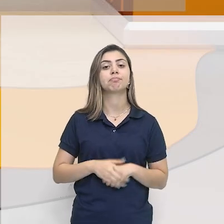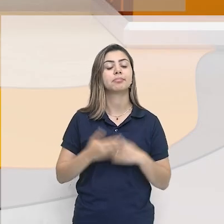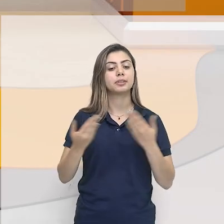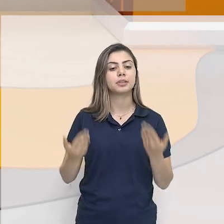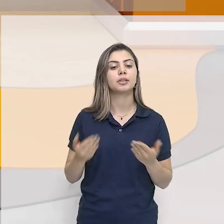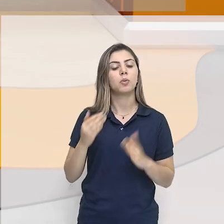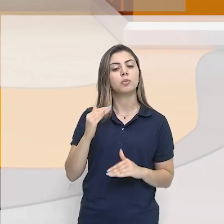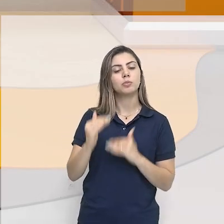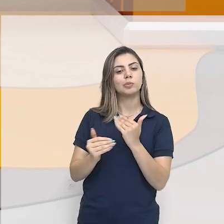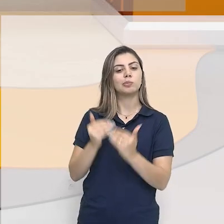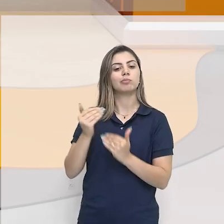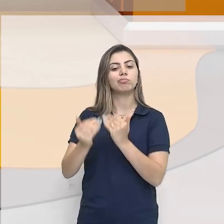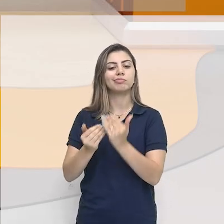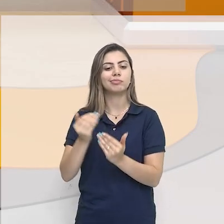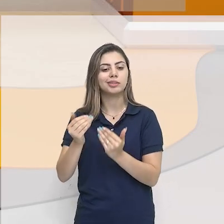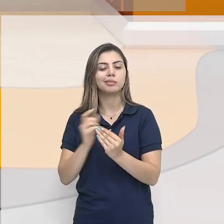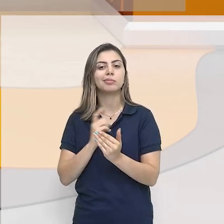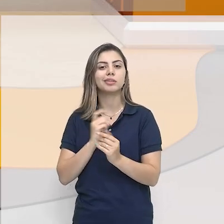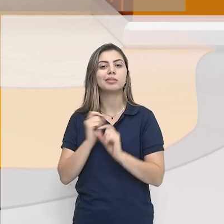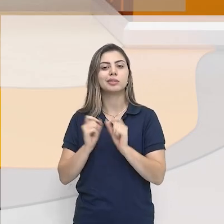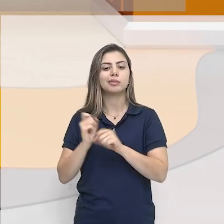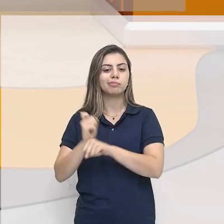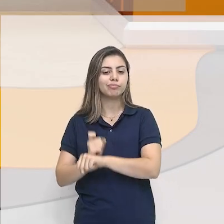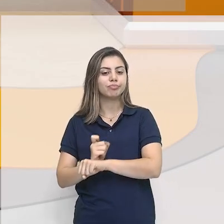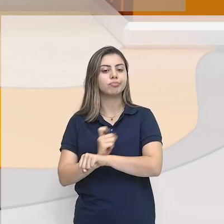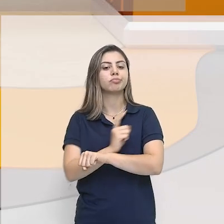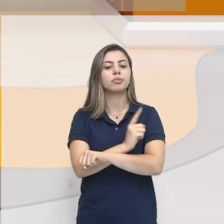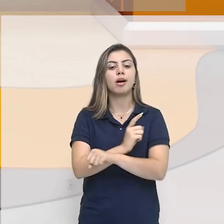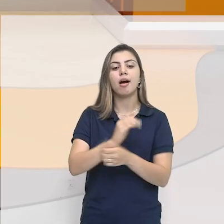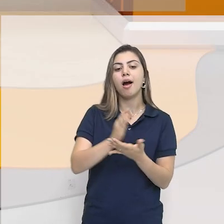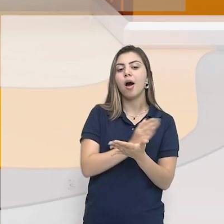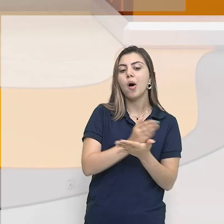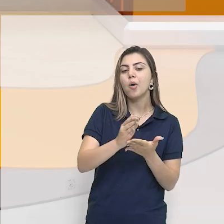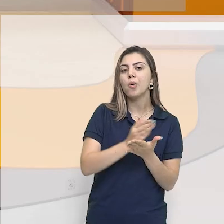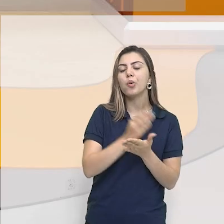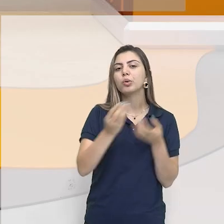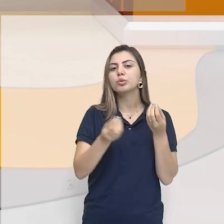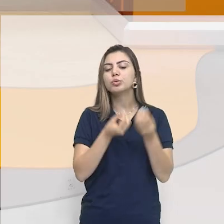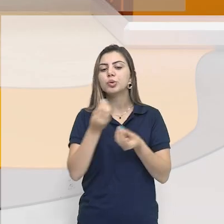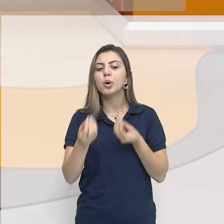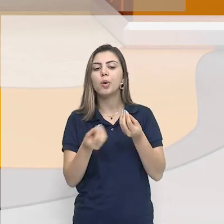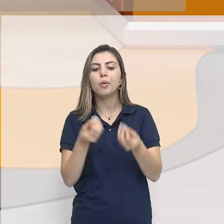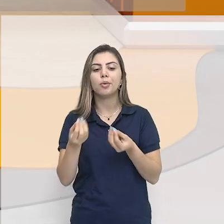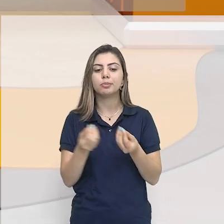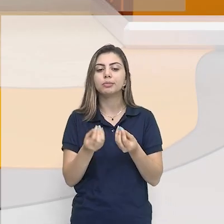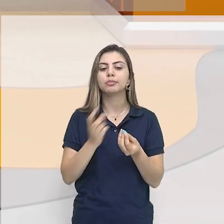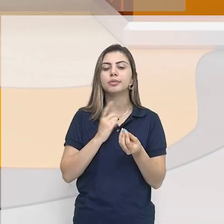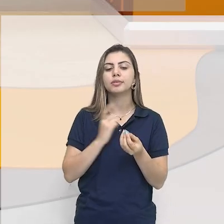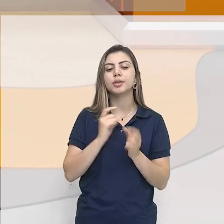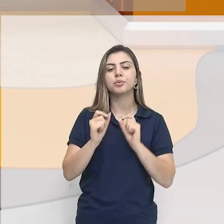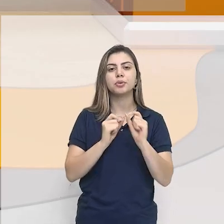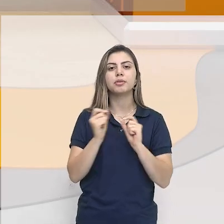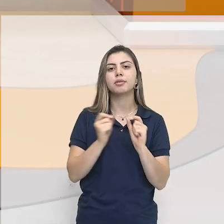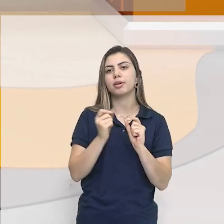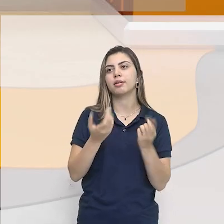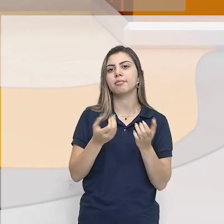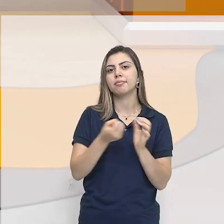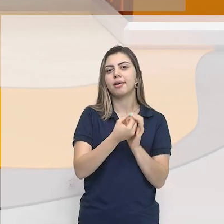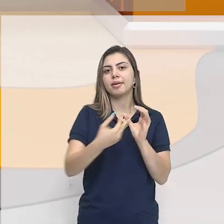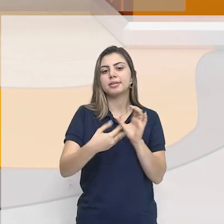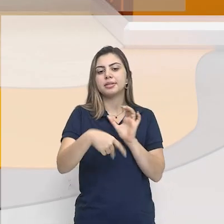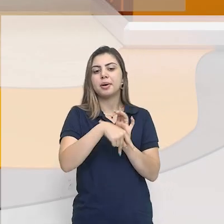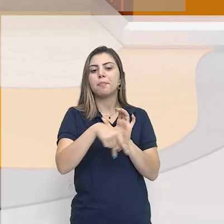olha só, aos poucos, por meio de um processo evolutivo, alguns deles passaram a ter hábitos